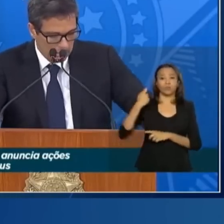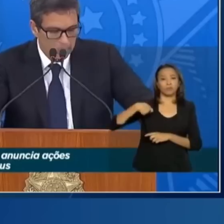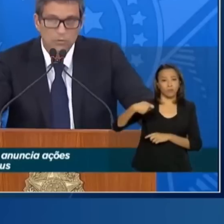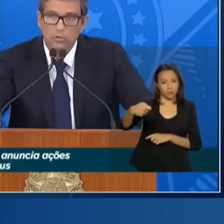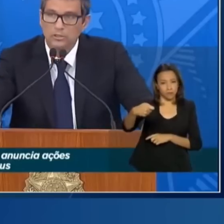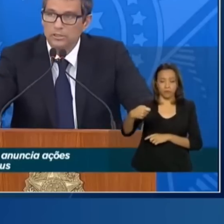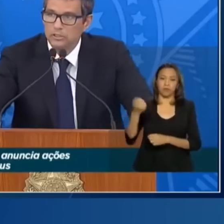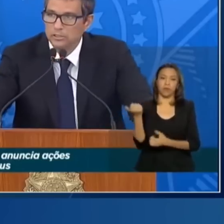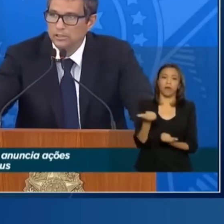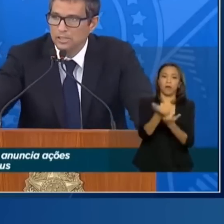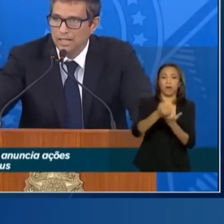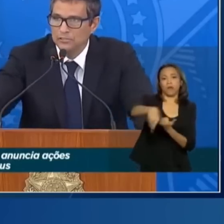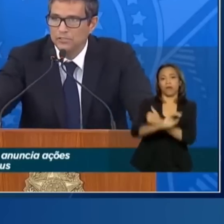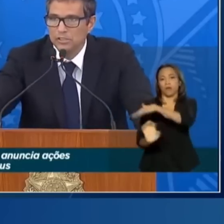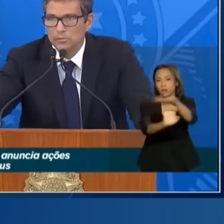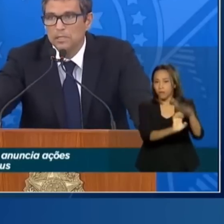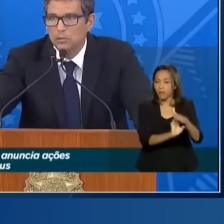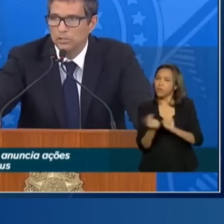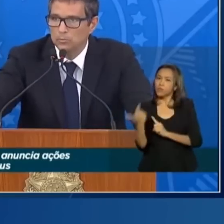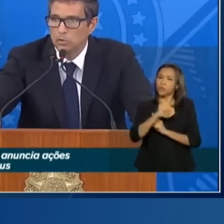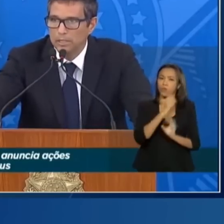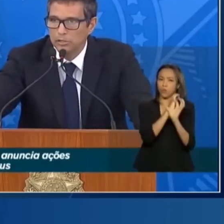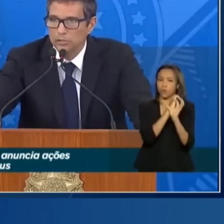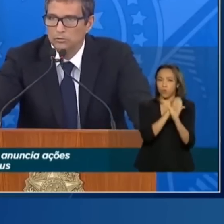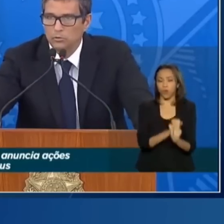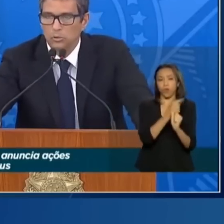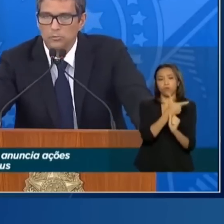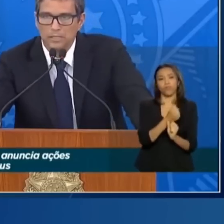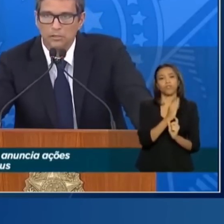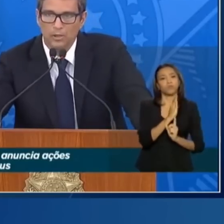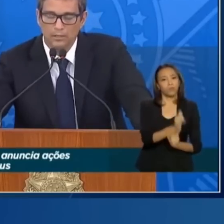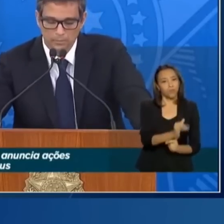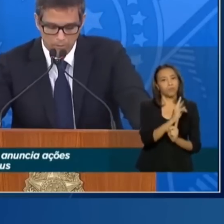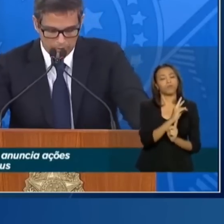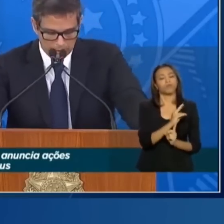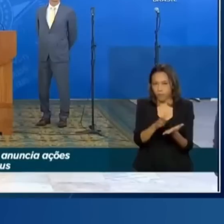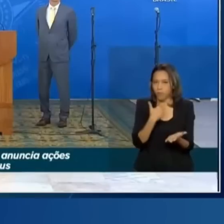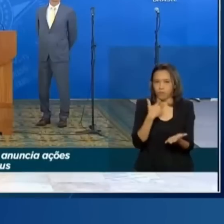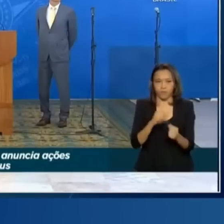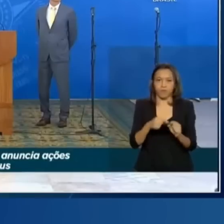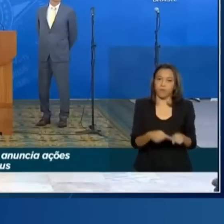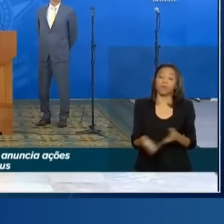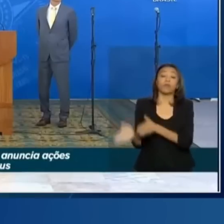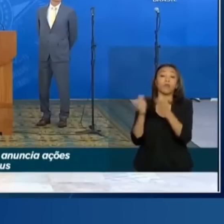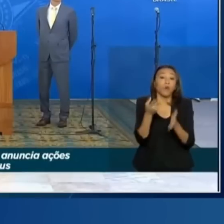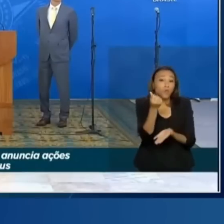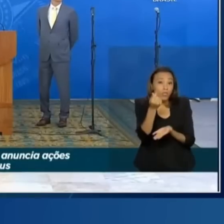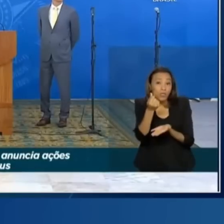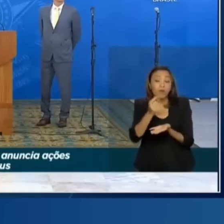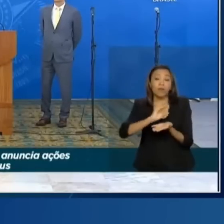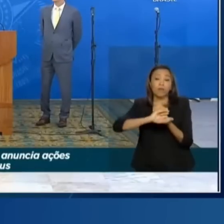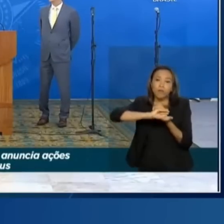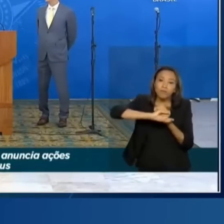significa poder de compra. Então, se a inflação está maior, mas os salários estão crescendo mais do que a inflação,